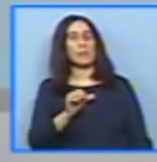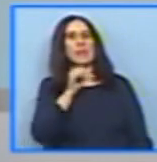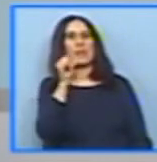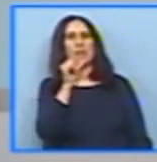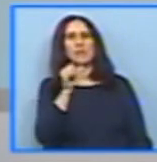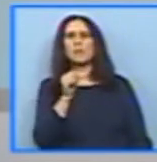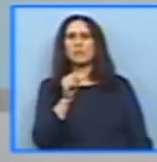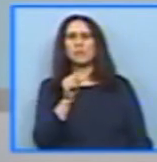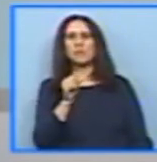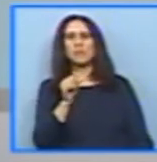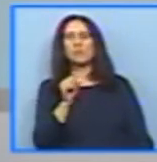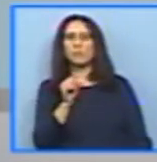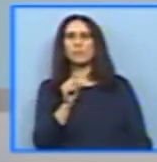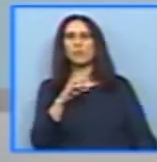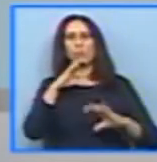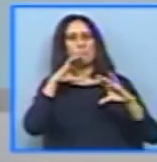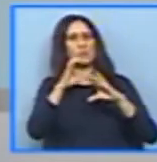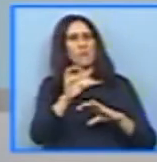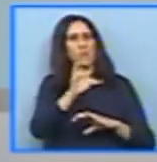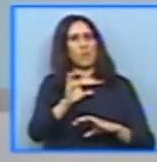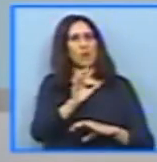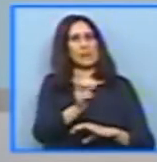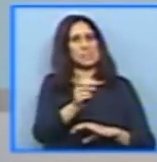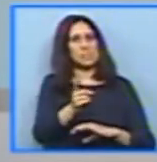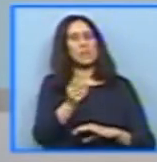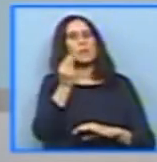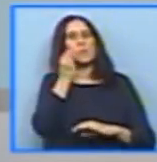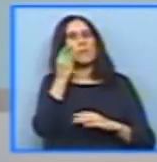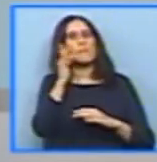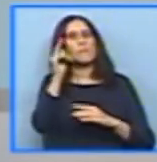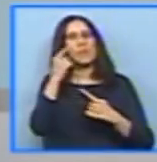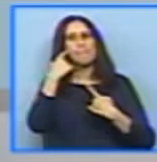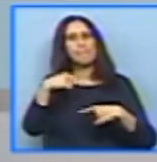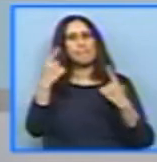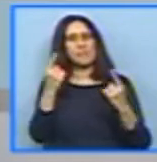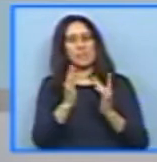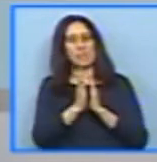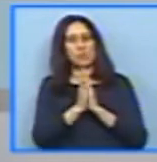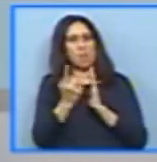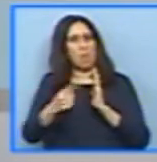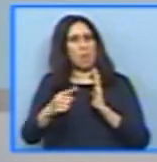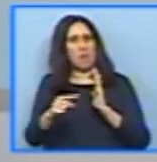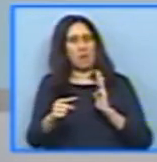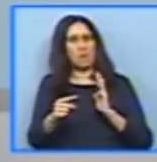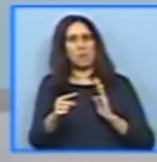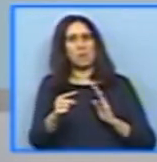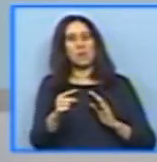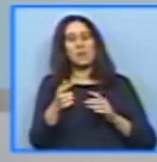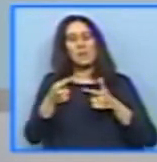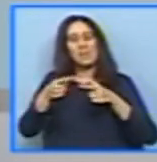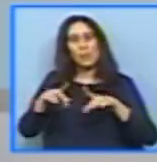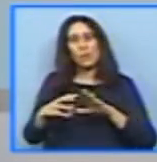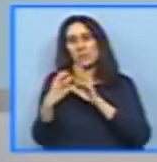de uma forma de comunicação e de traduzir uma fé que a Igreja tem, que recorre a linguagens